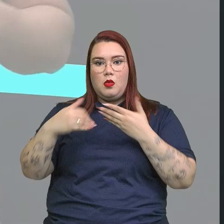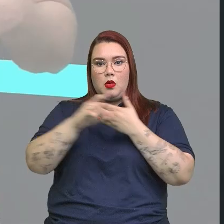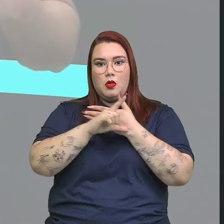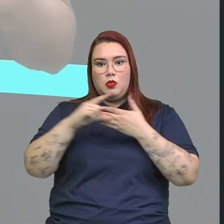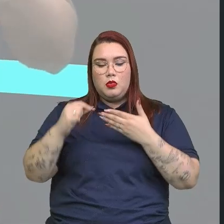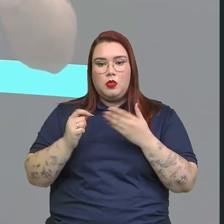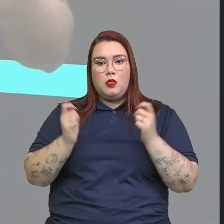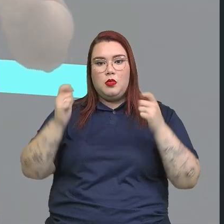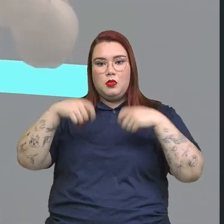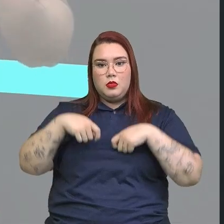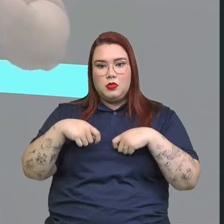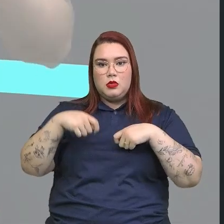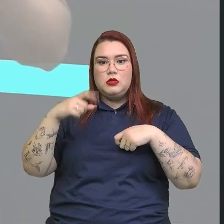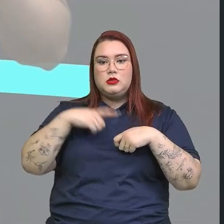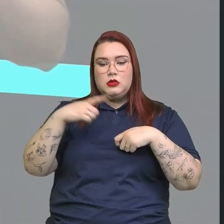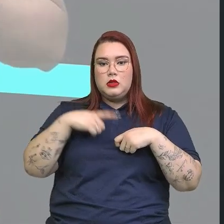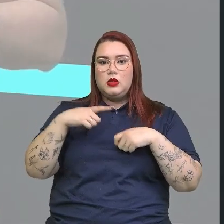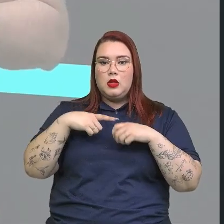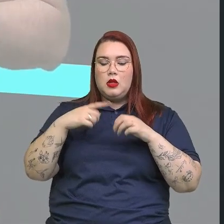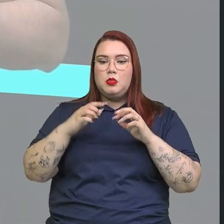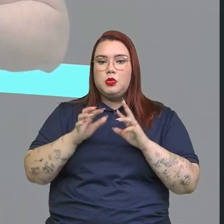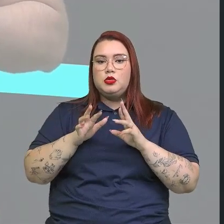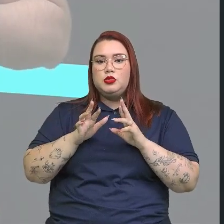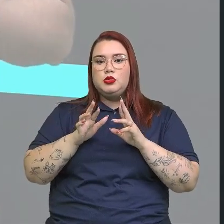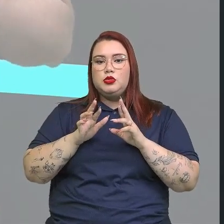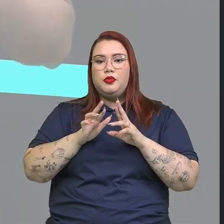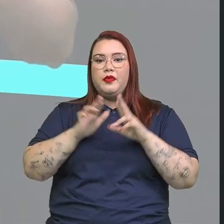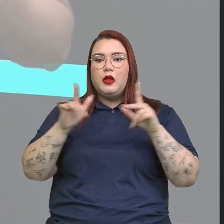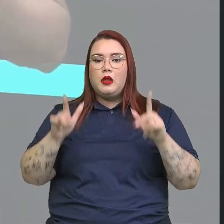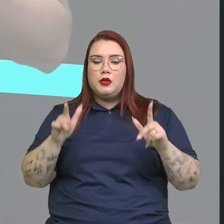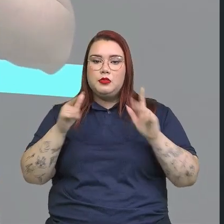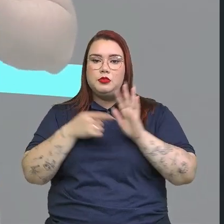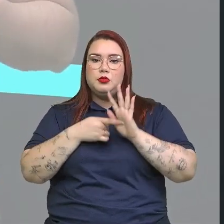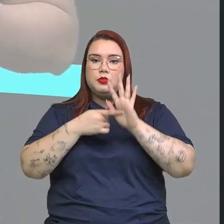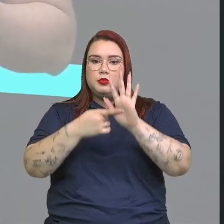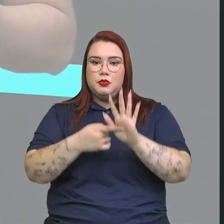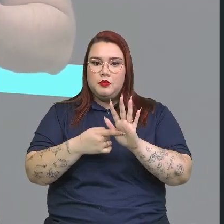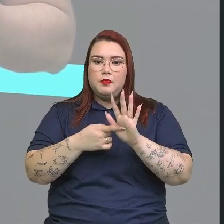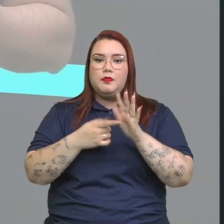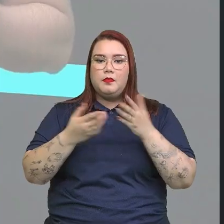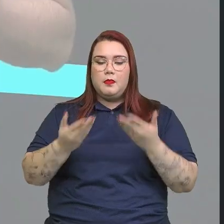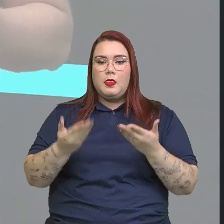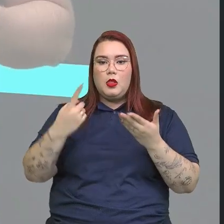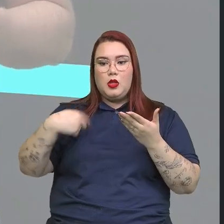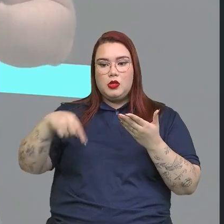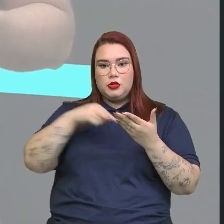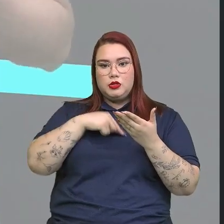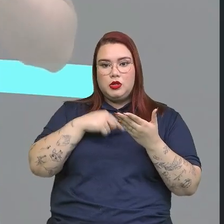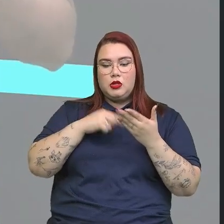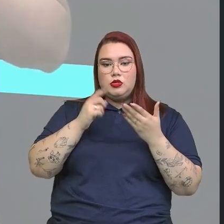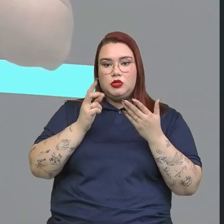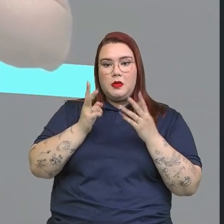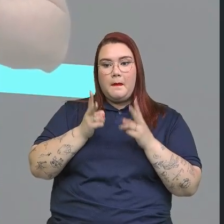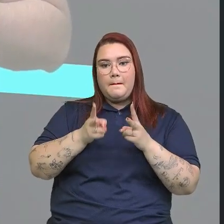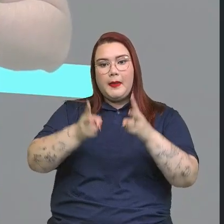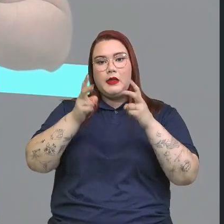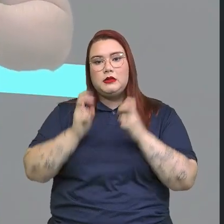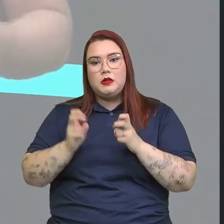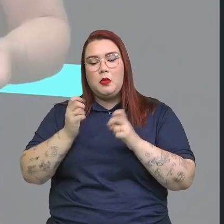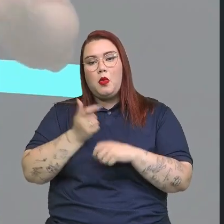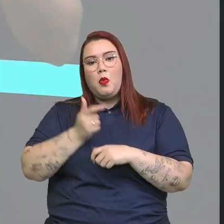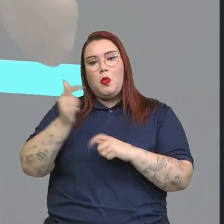consegue deslocar, né, certo? Ou seja, voltar o nosso olhar para uma perspectiva